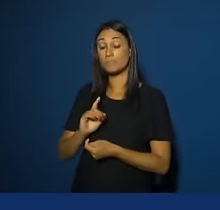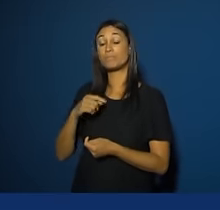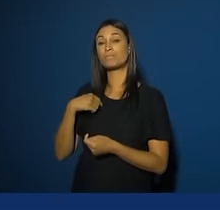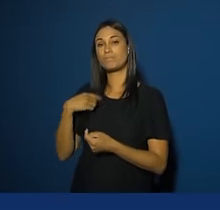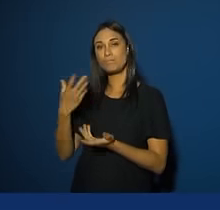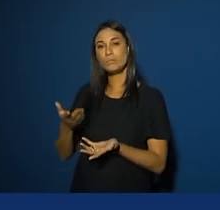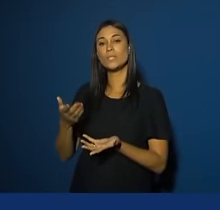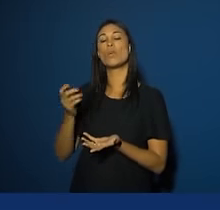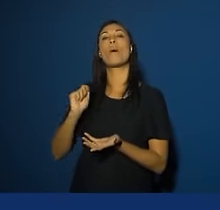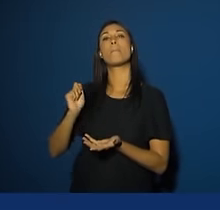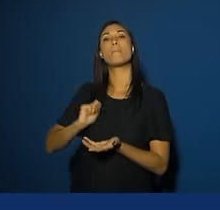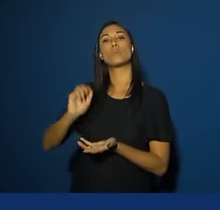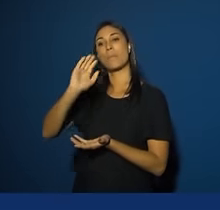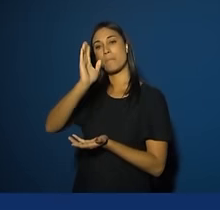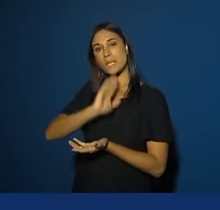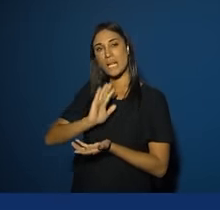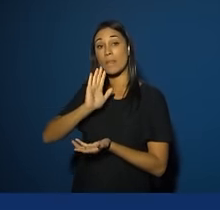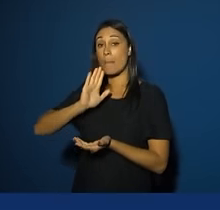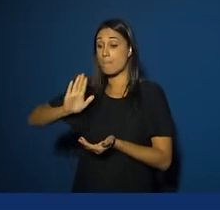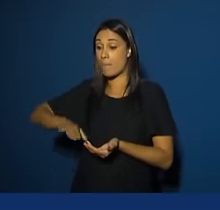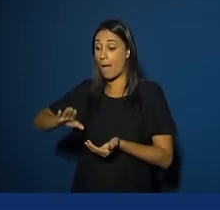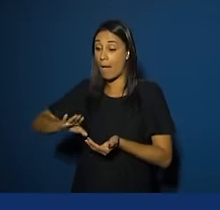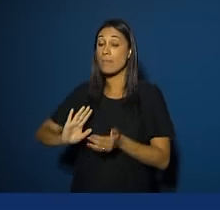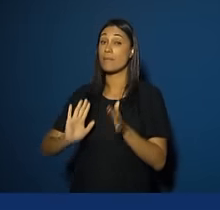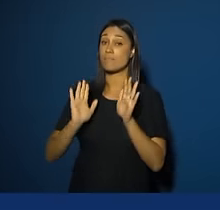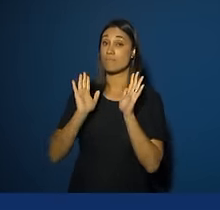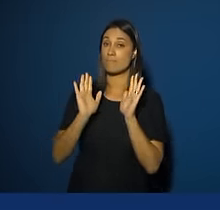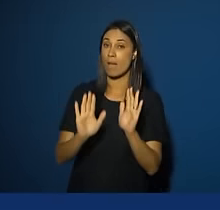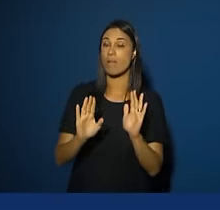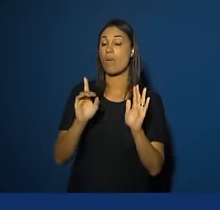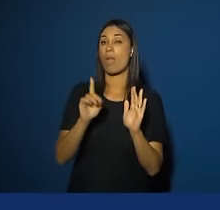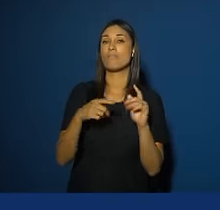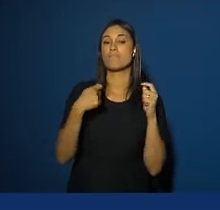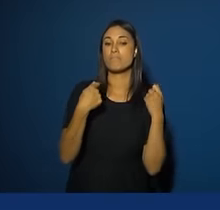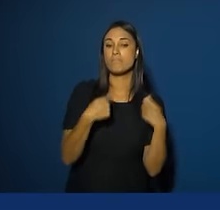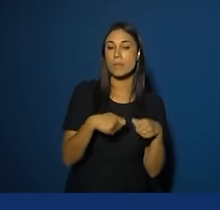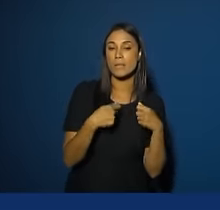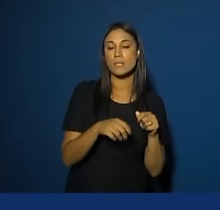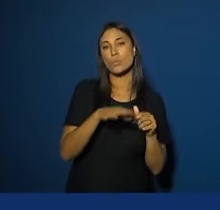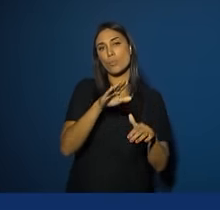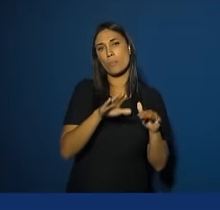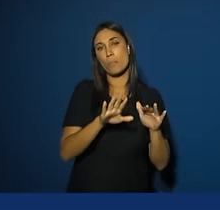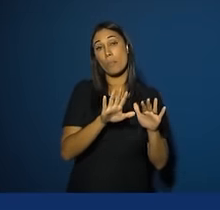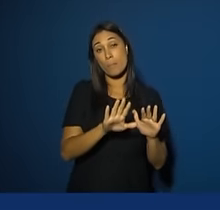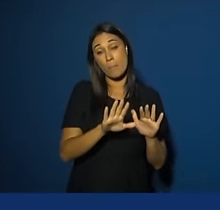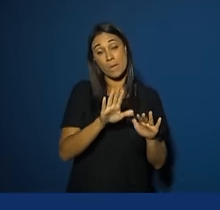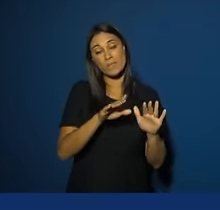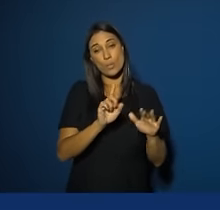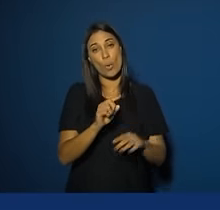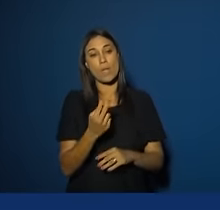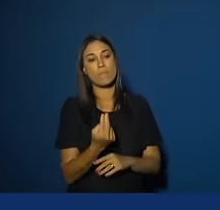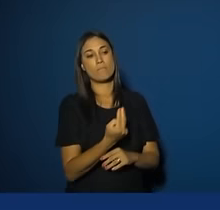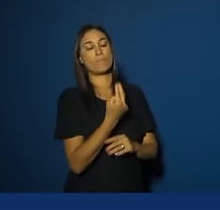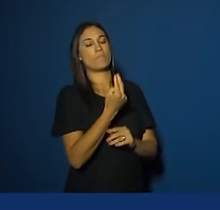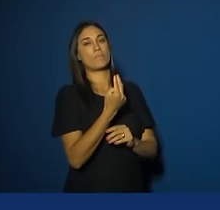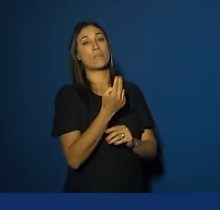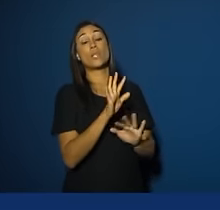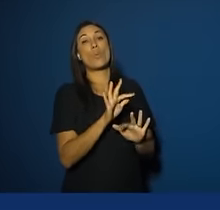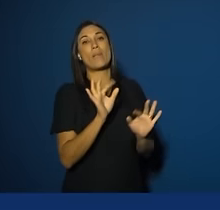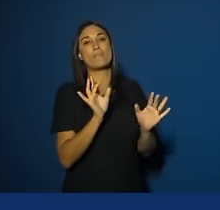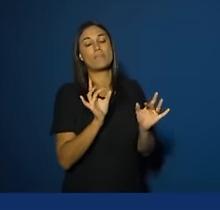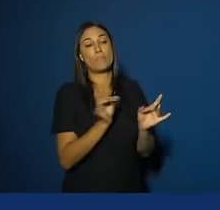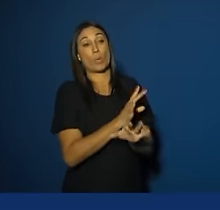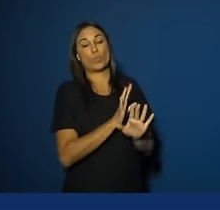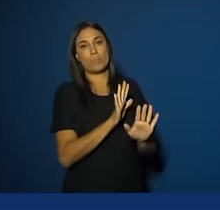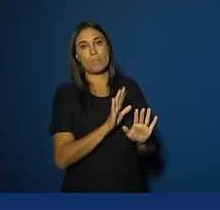Bolsa Brasileira está barata. Mas essa é uma condição necessária, mas às vezes não suficiente. Mas os riscos do Brasil sempre